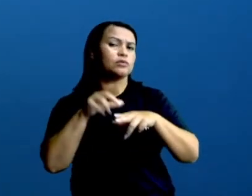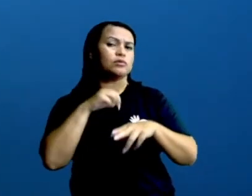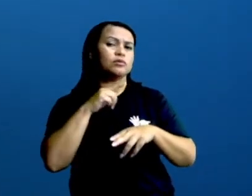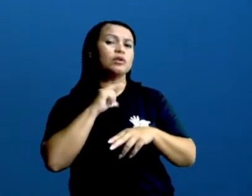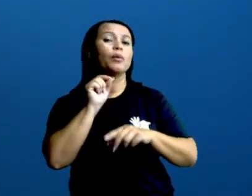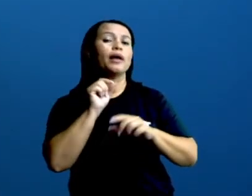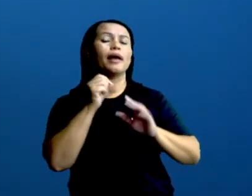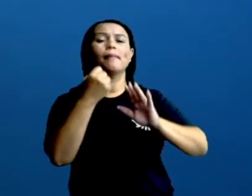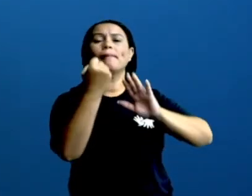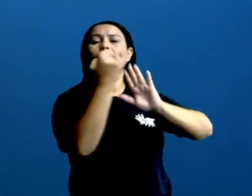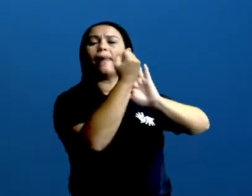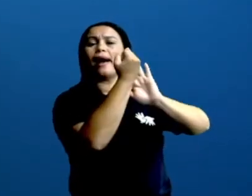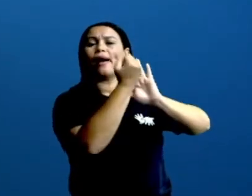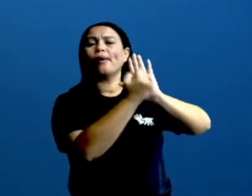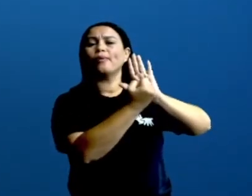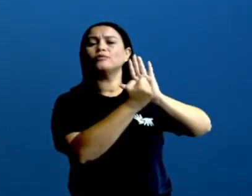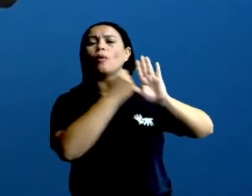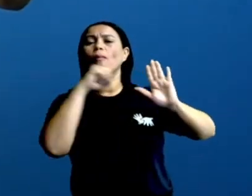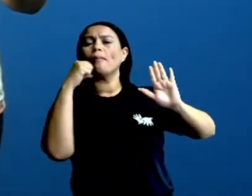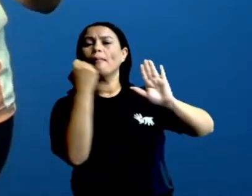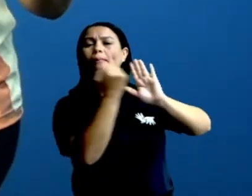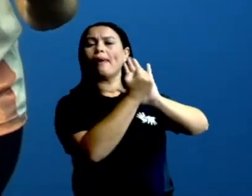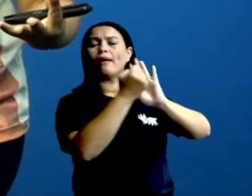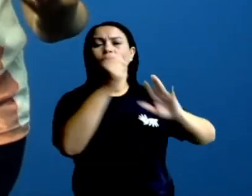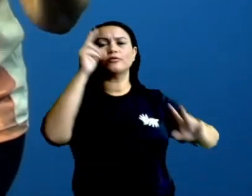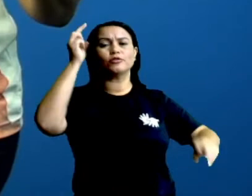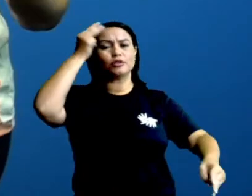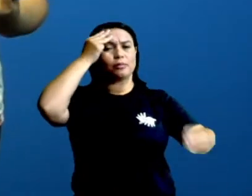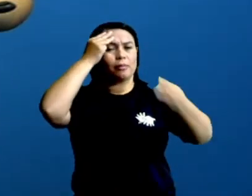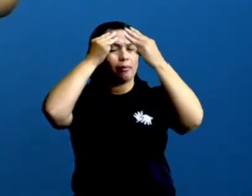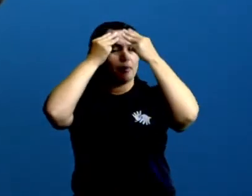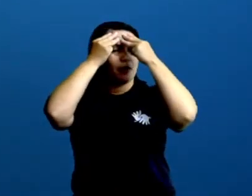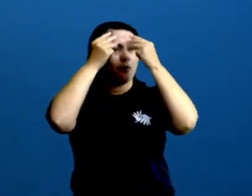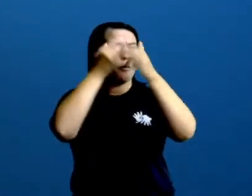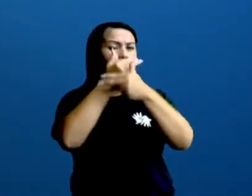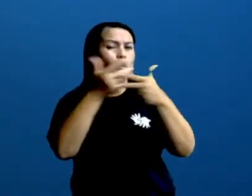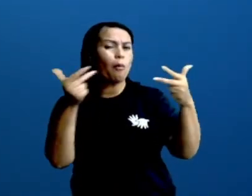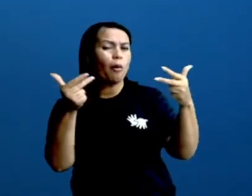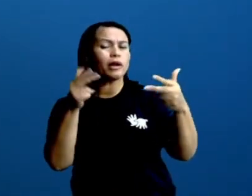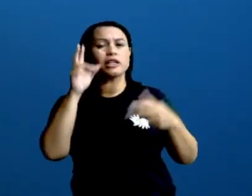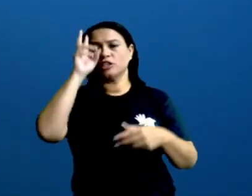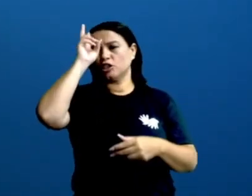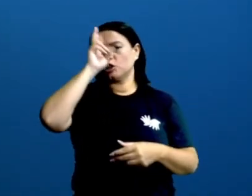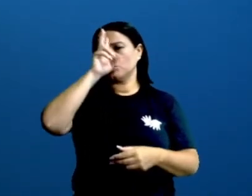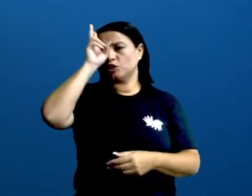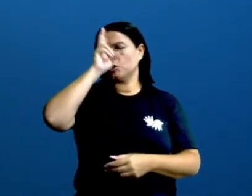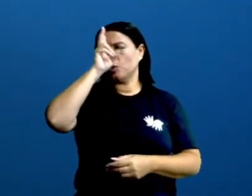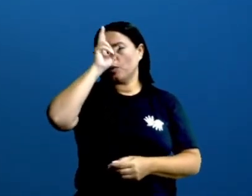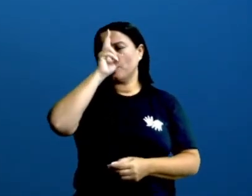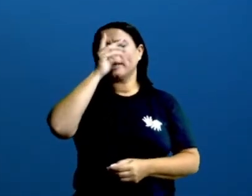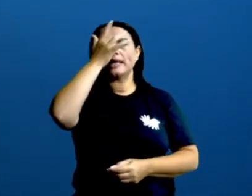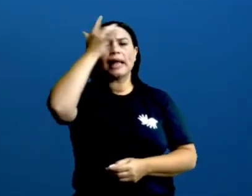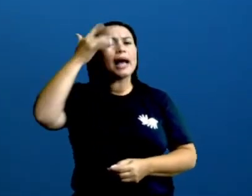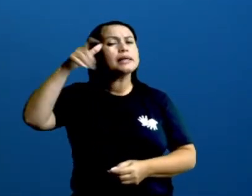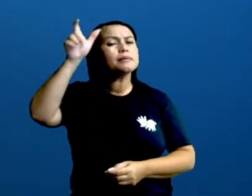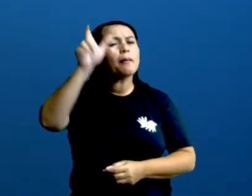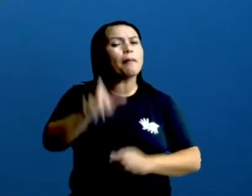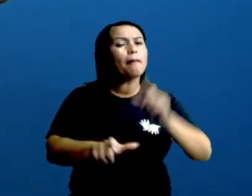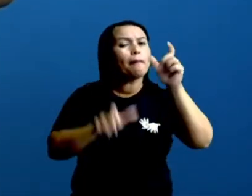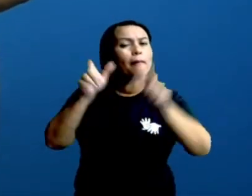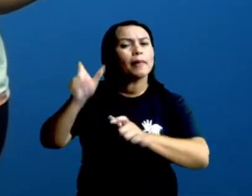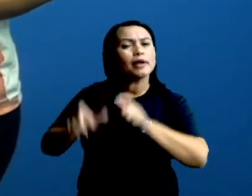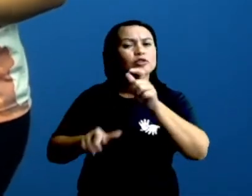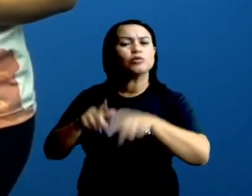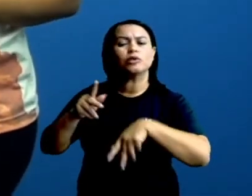com marcos de memória, são formas de marcar a memória histórica das pessoas, né, da população